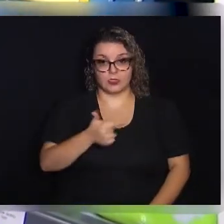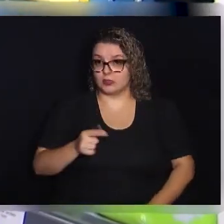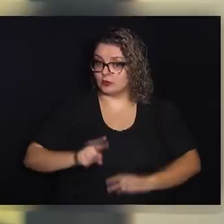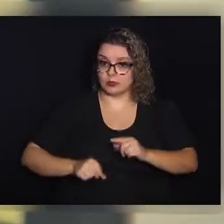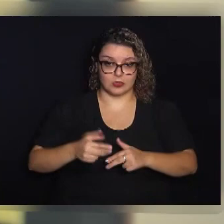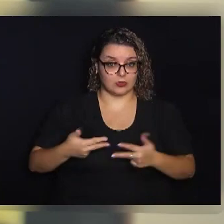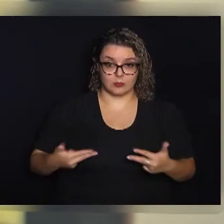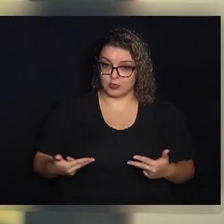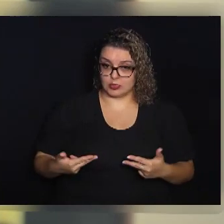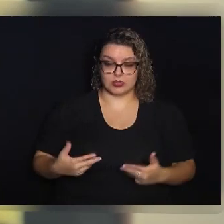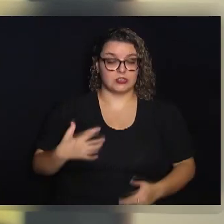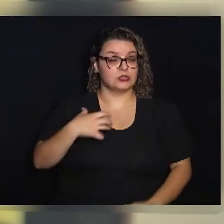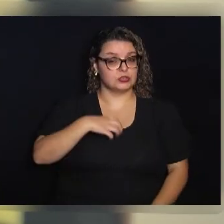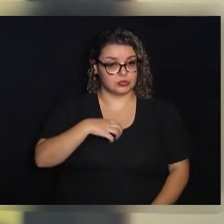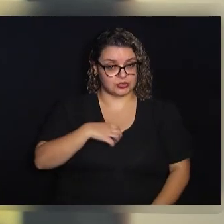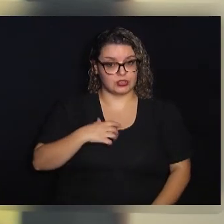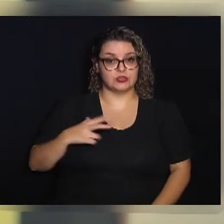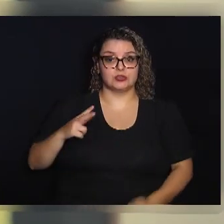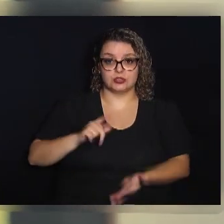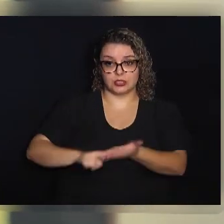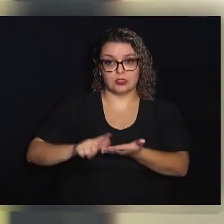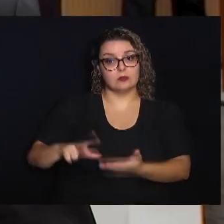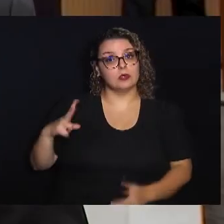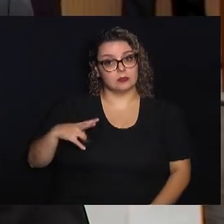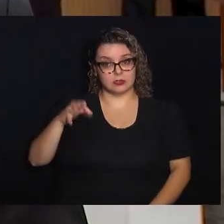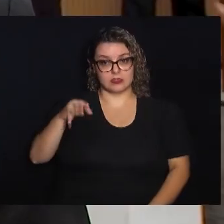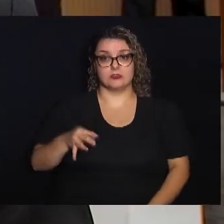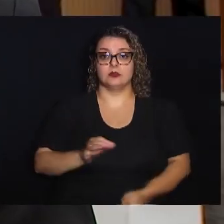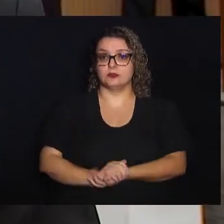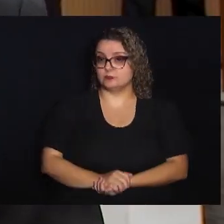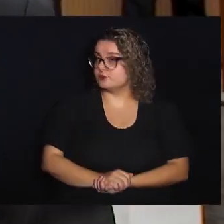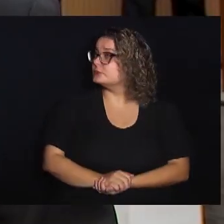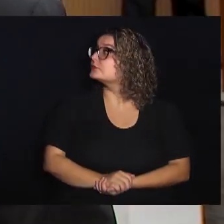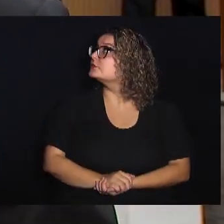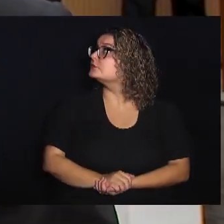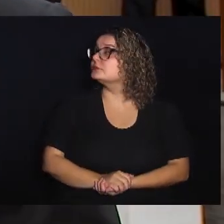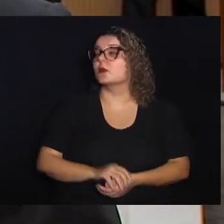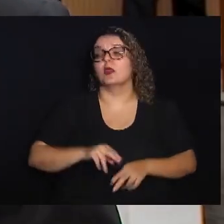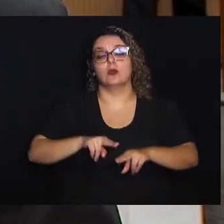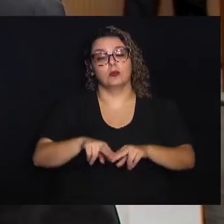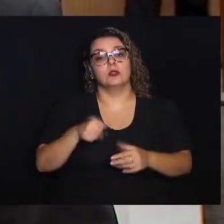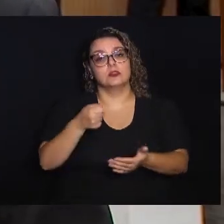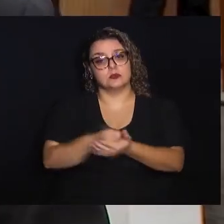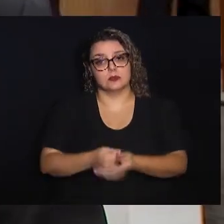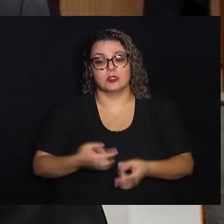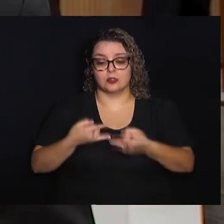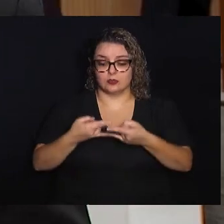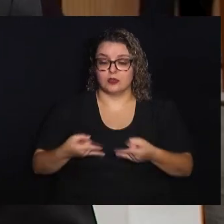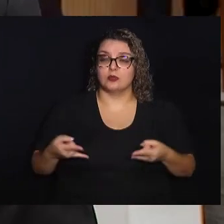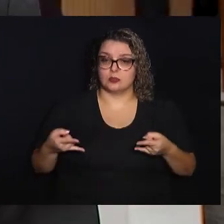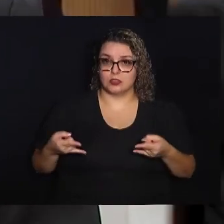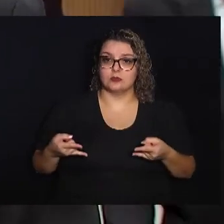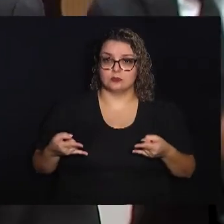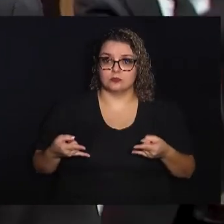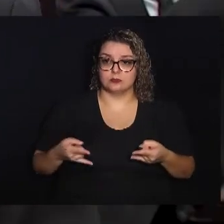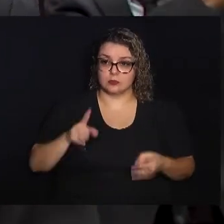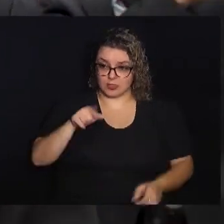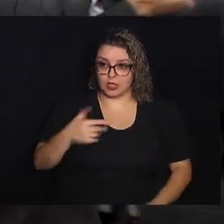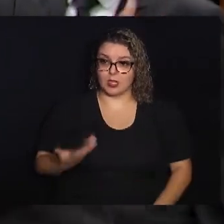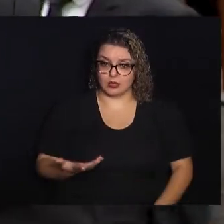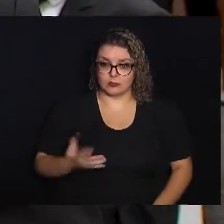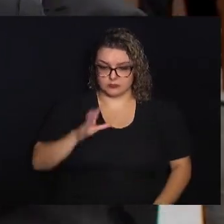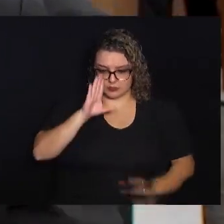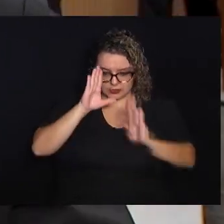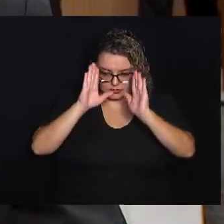e condições de higiene adequados. Por isso, a garantia do absorvente é uma questão